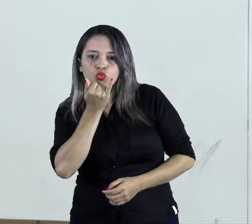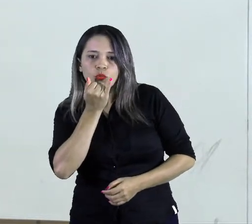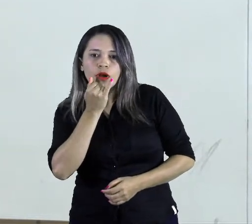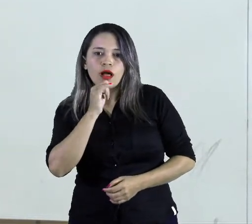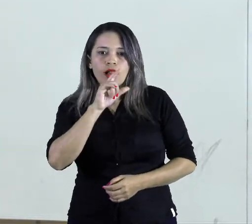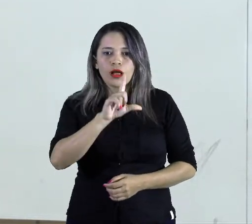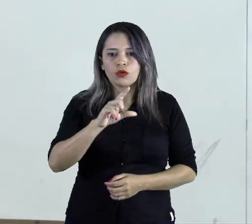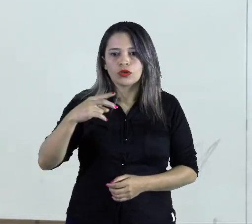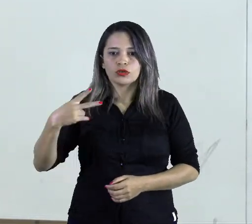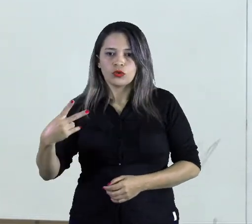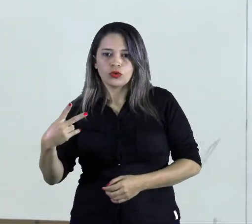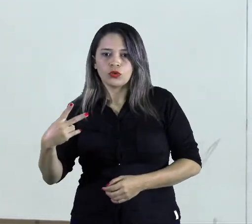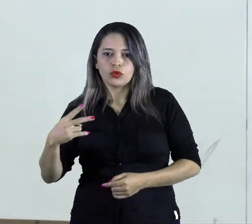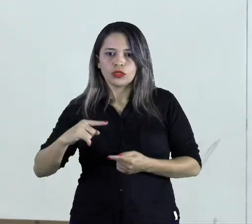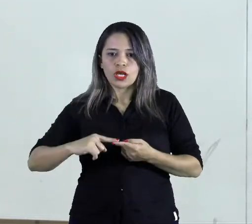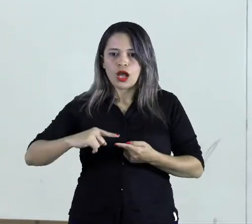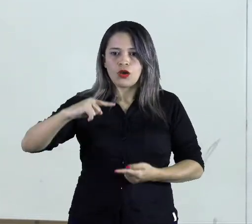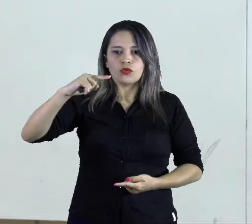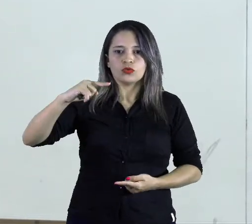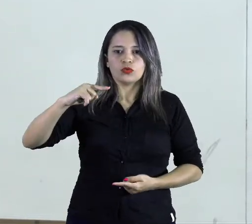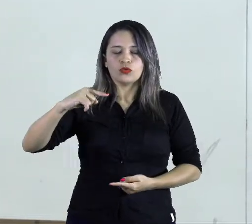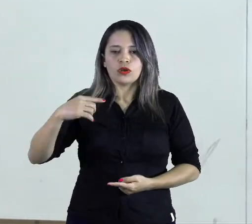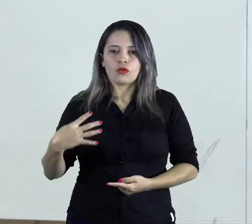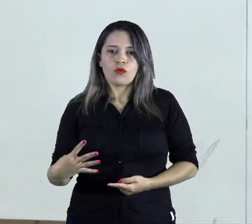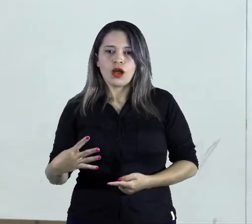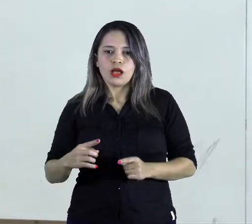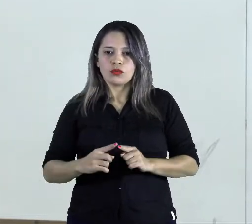a altura 4.